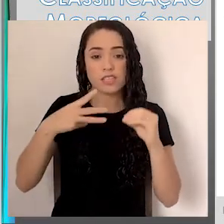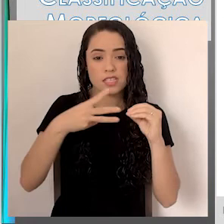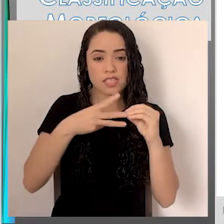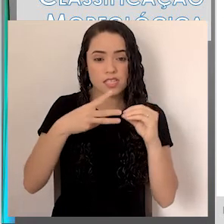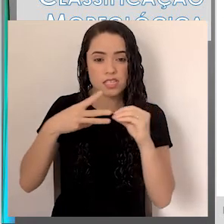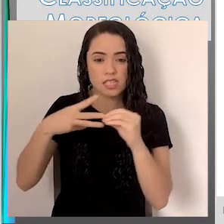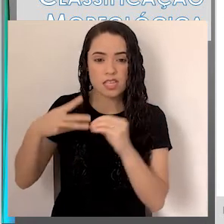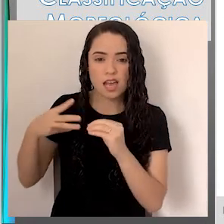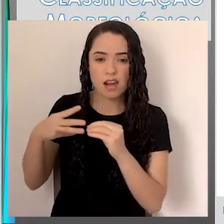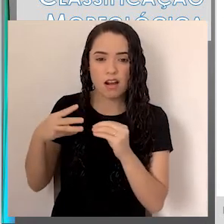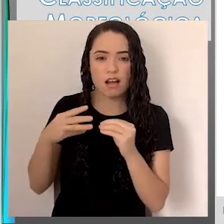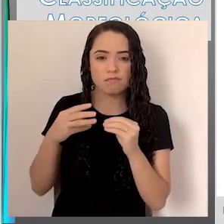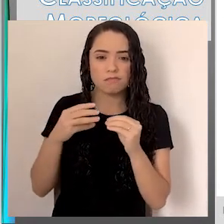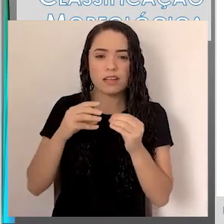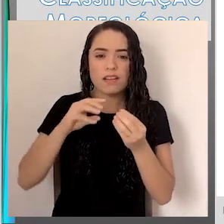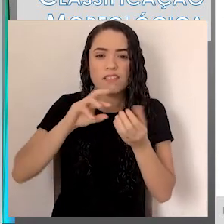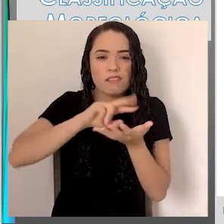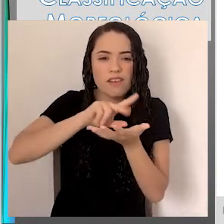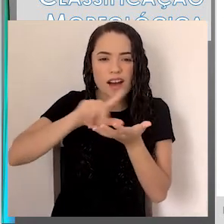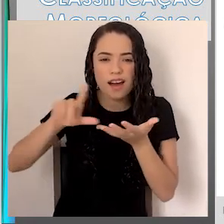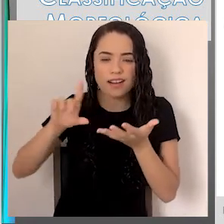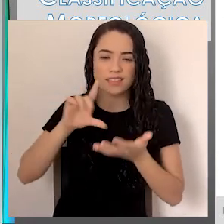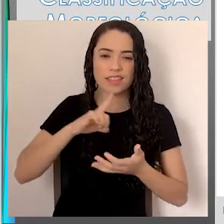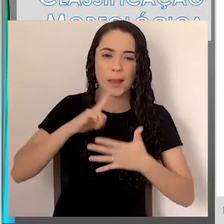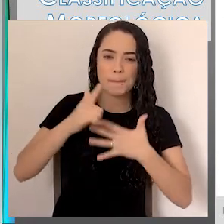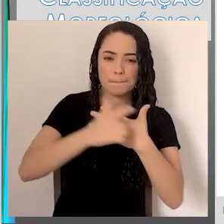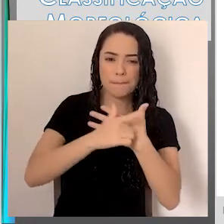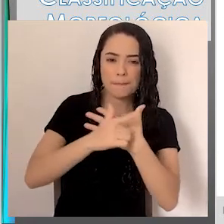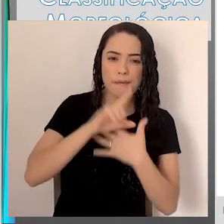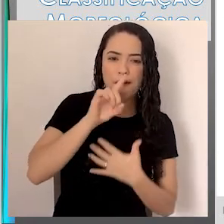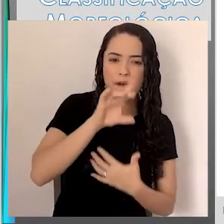ou conjunto de células que desempenham certa função.